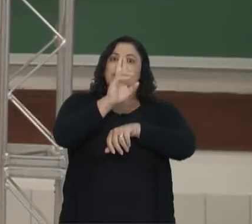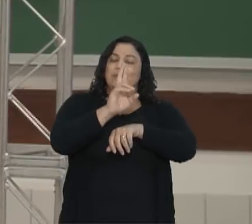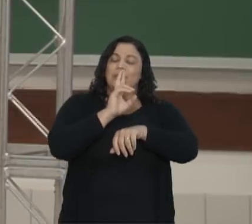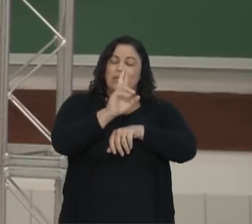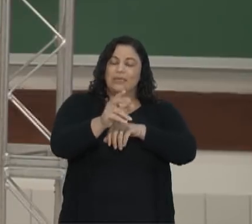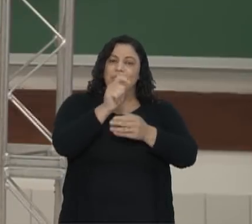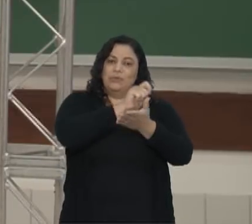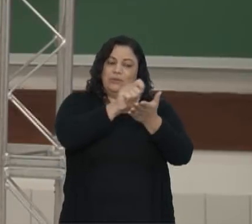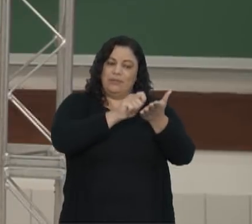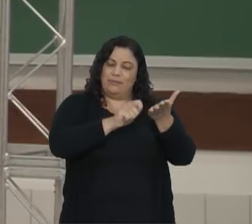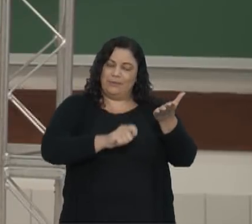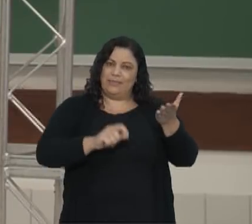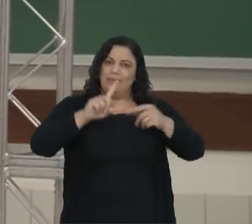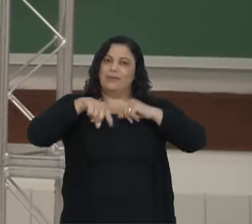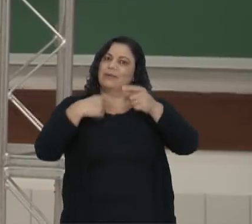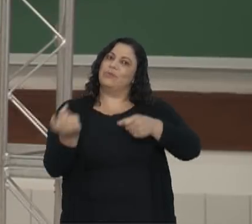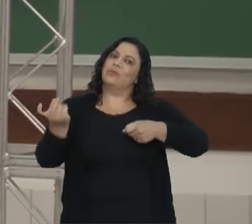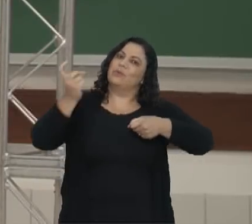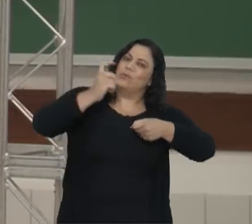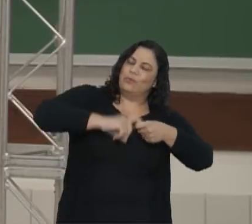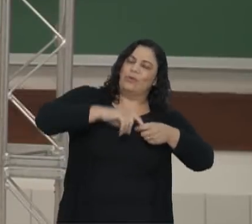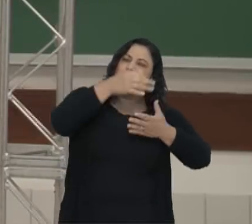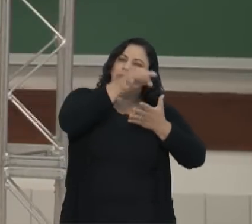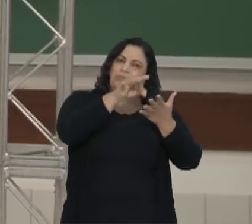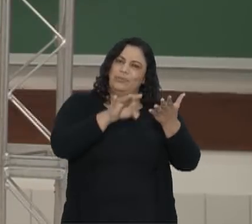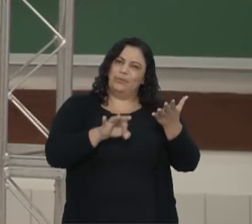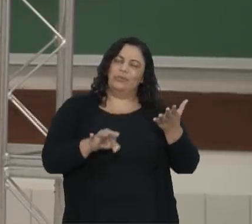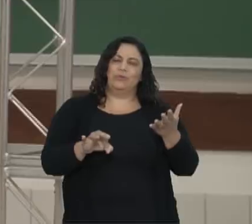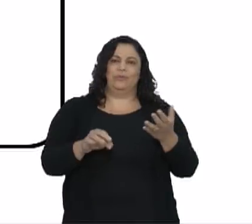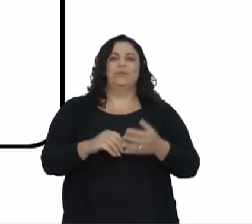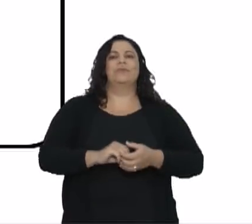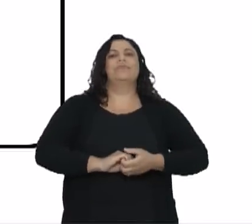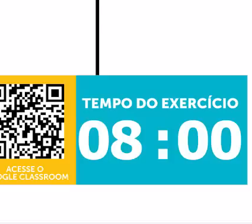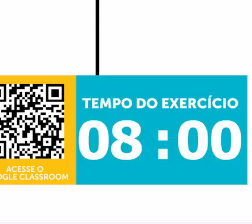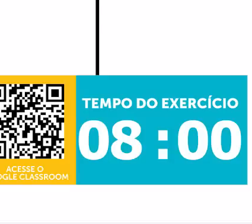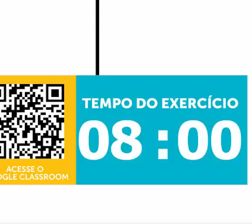depois a gente volta ali para corrigir juntos e ver se vocês escreveram certinho.